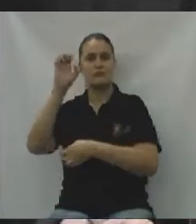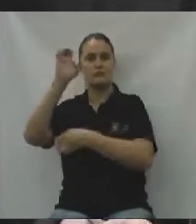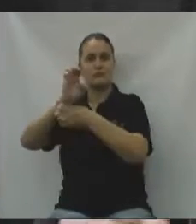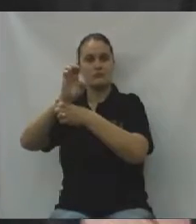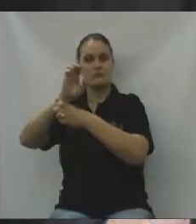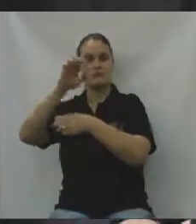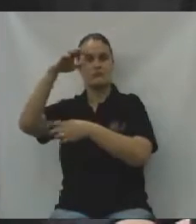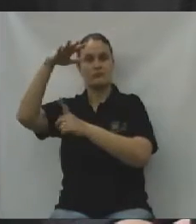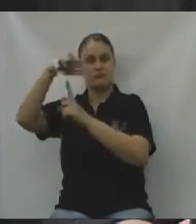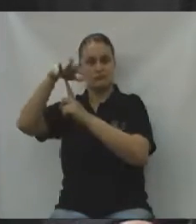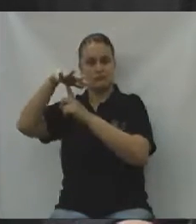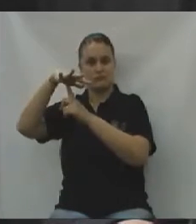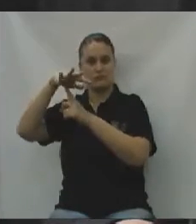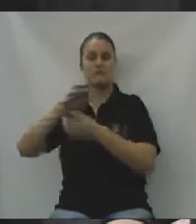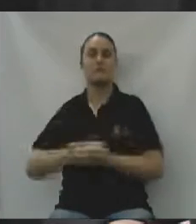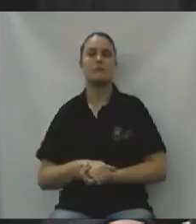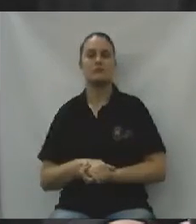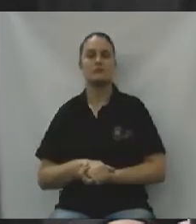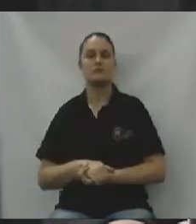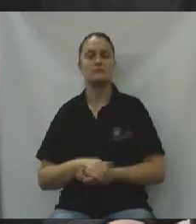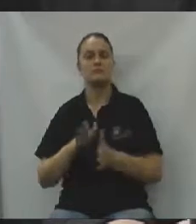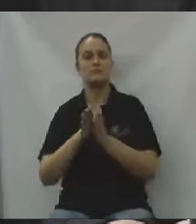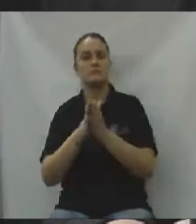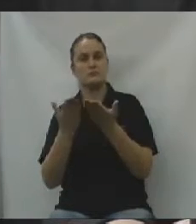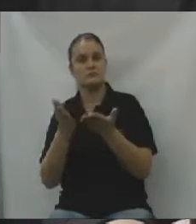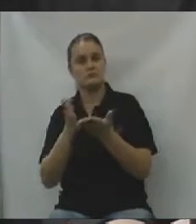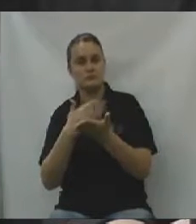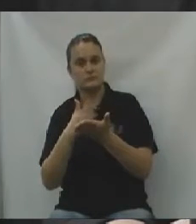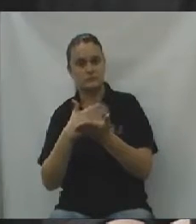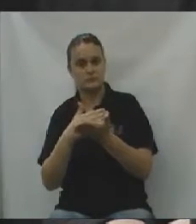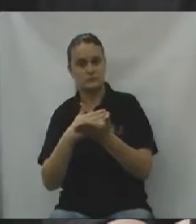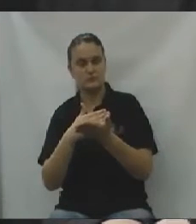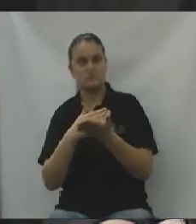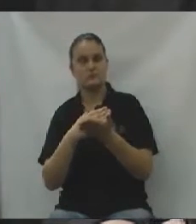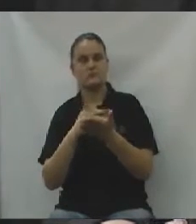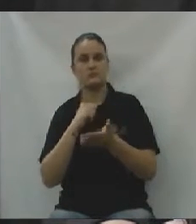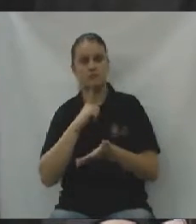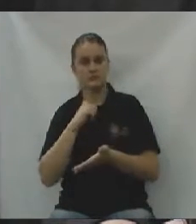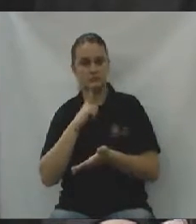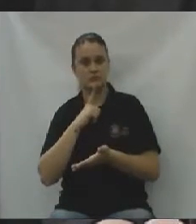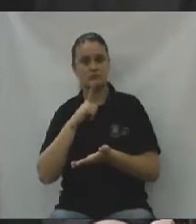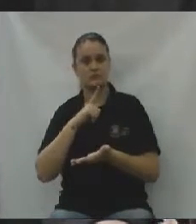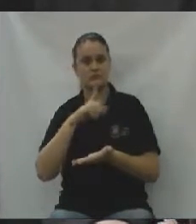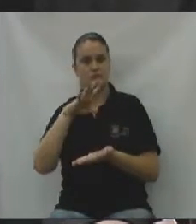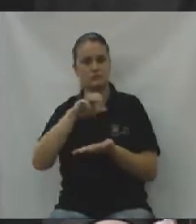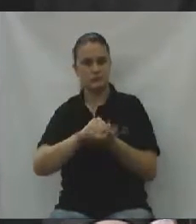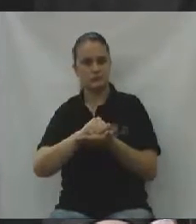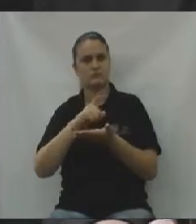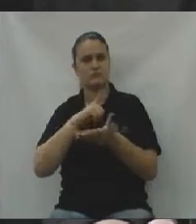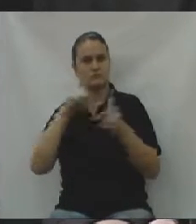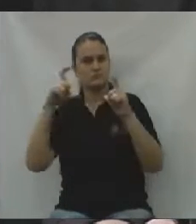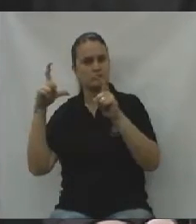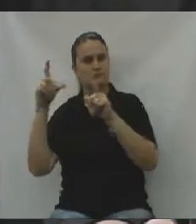do Paraná de Educação. Esse livro traz e registra e